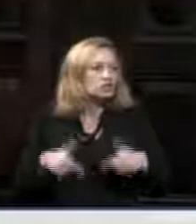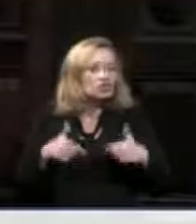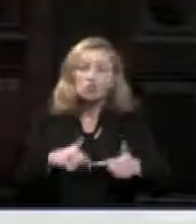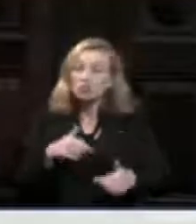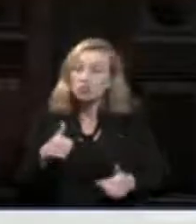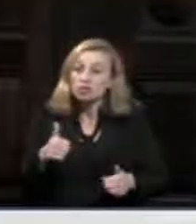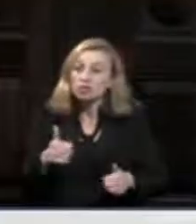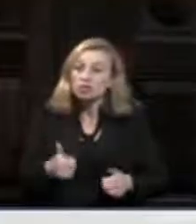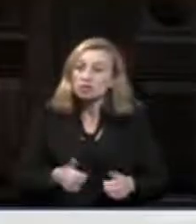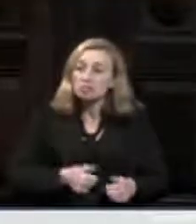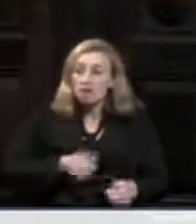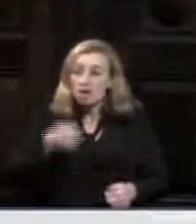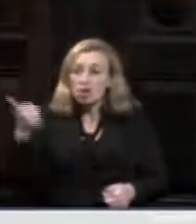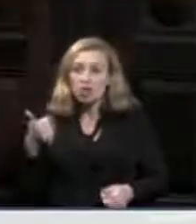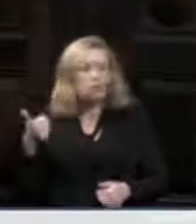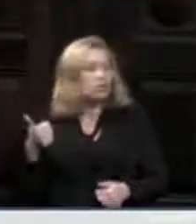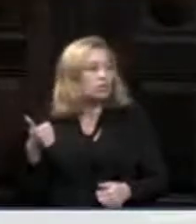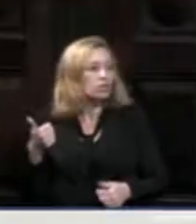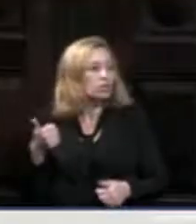equilibrada